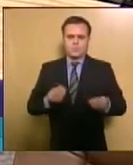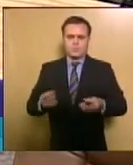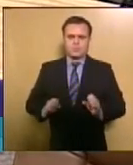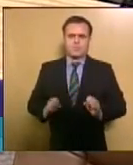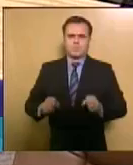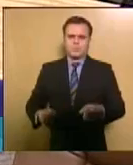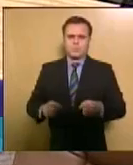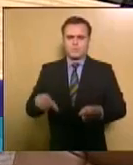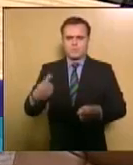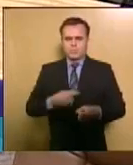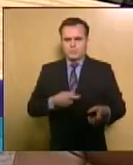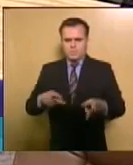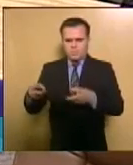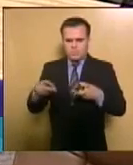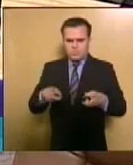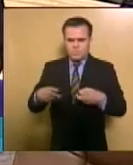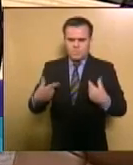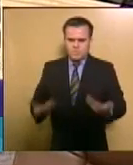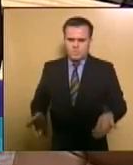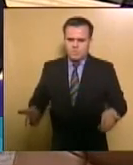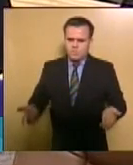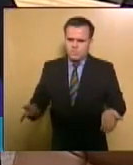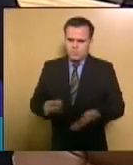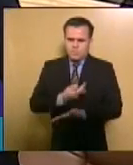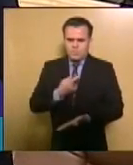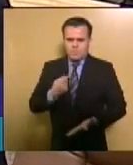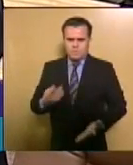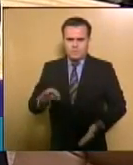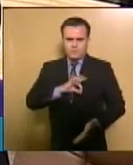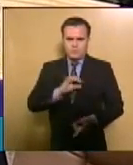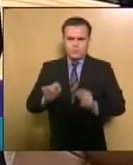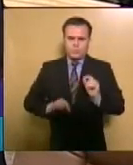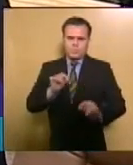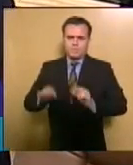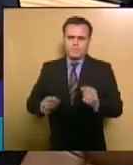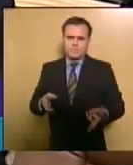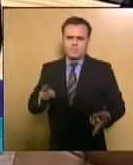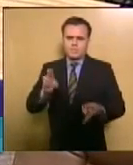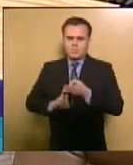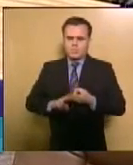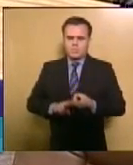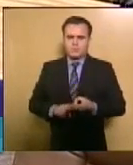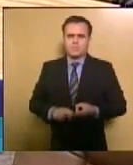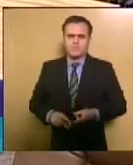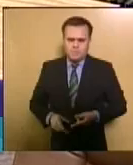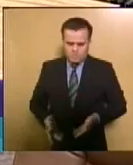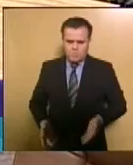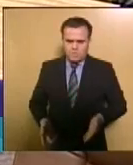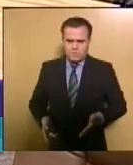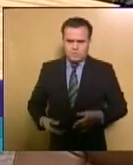e a gente percebe Eu fui educado na policial policial é aquele que prende com o bandido nos